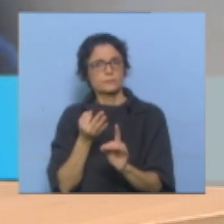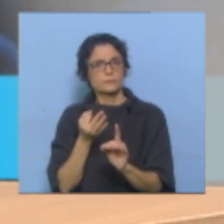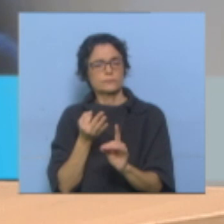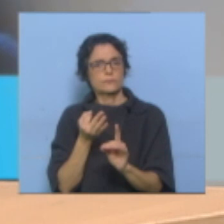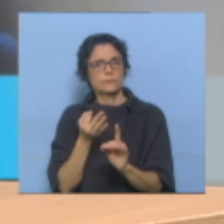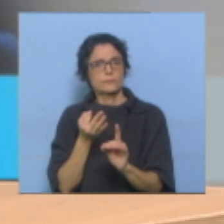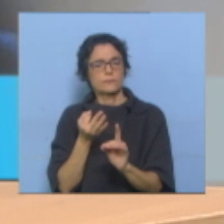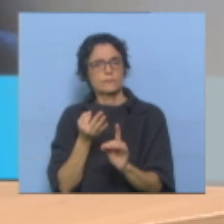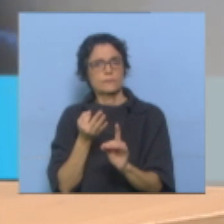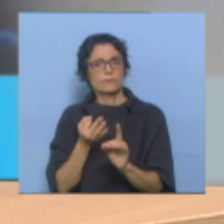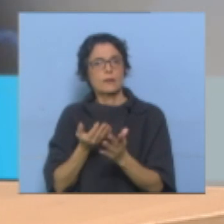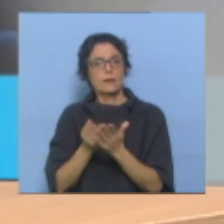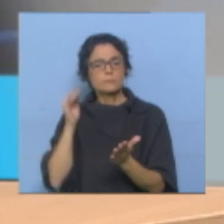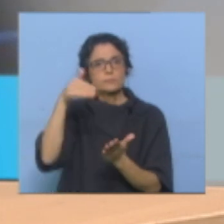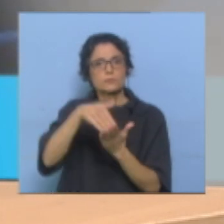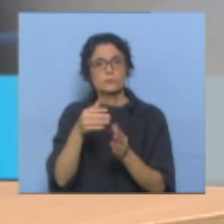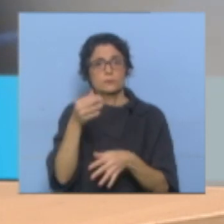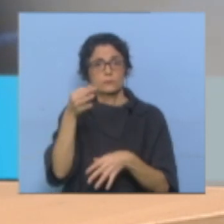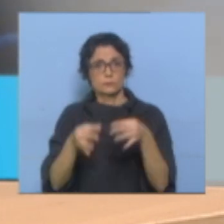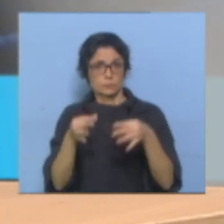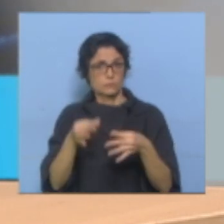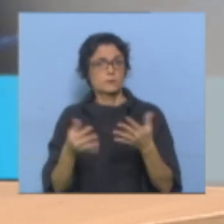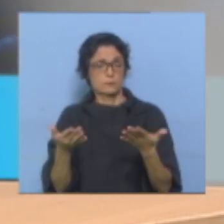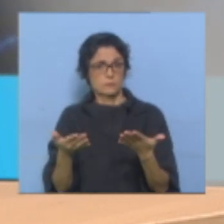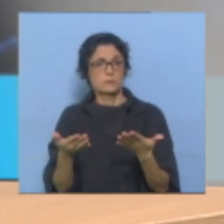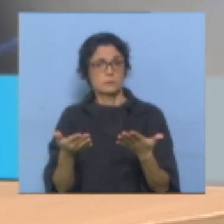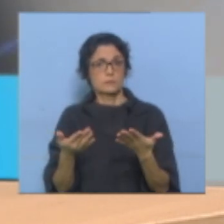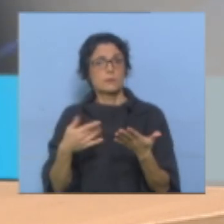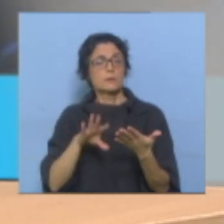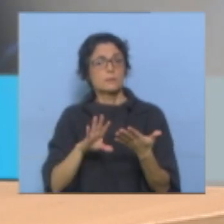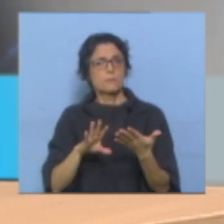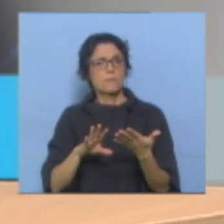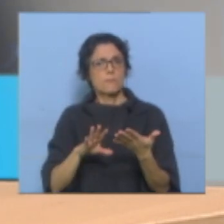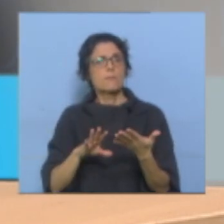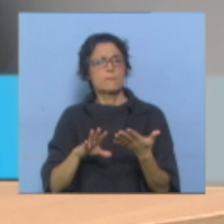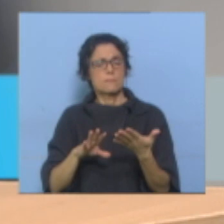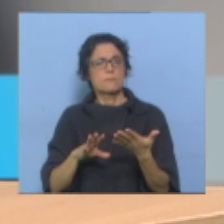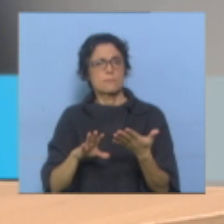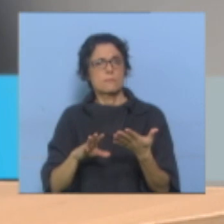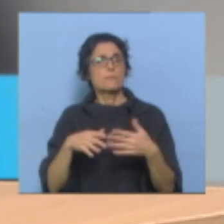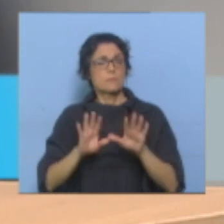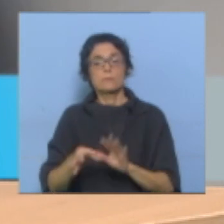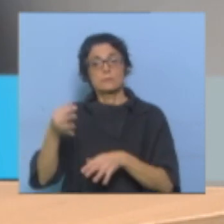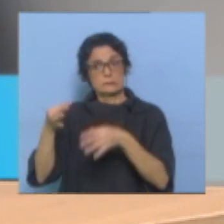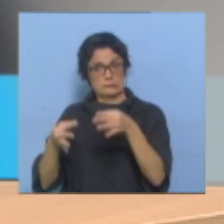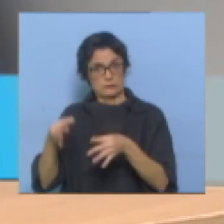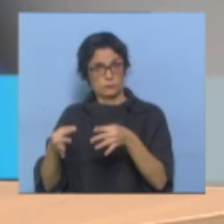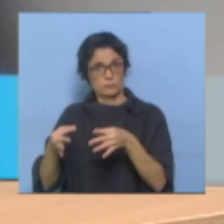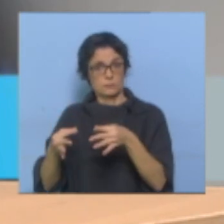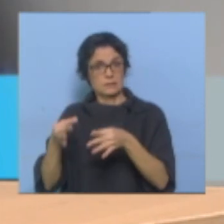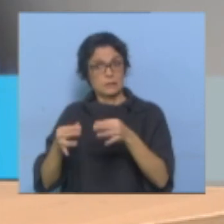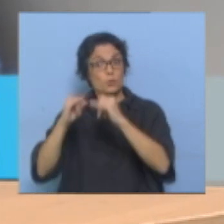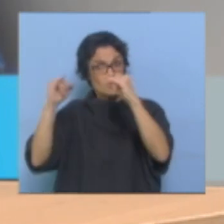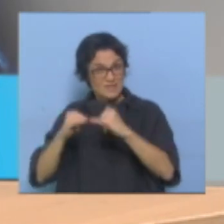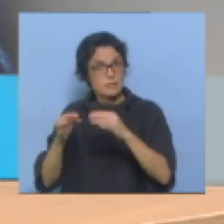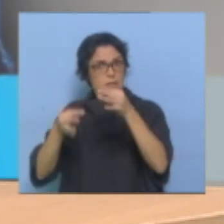a conclusão do processo civil, mas a justiça provavelmente, quando falo a justiça, todo o sistema,